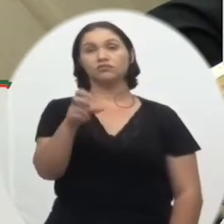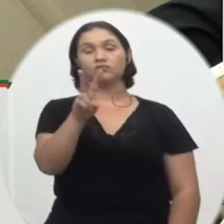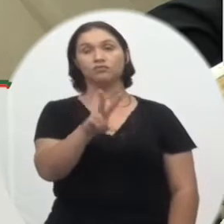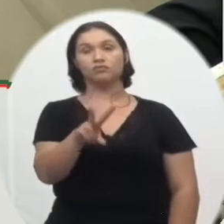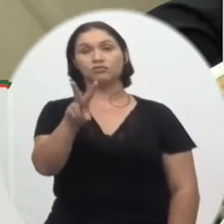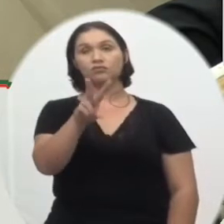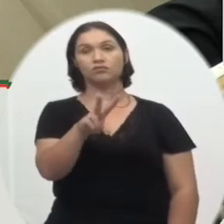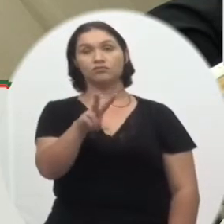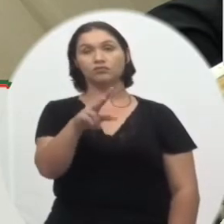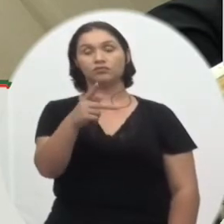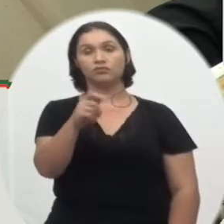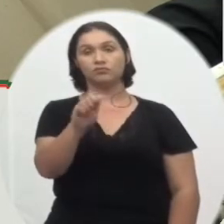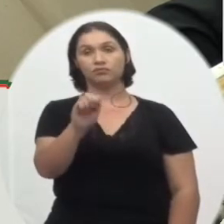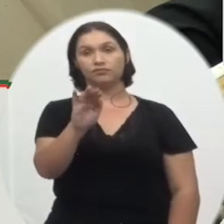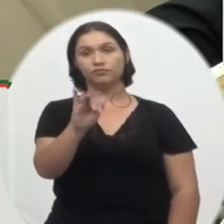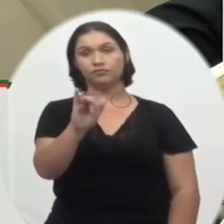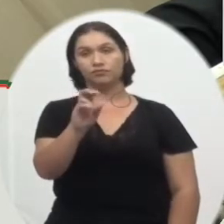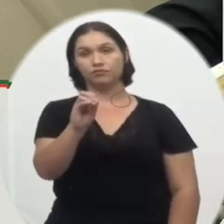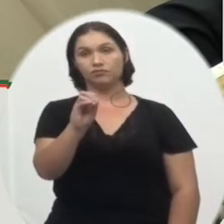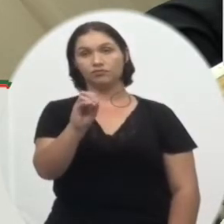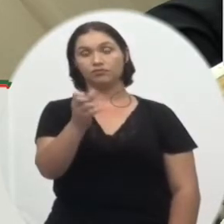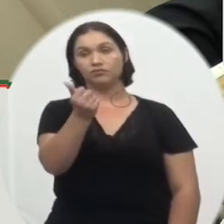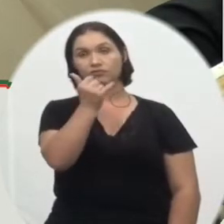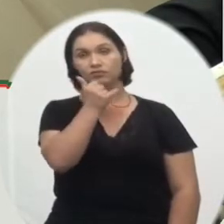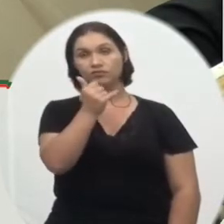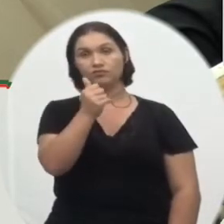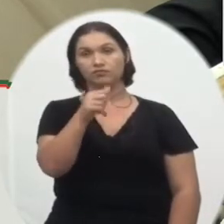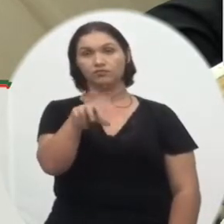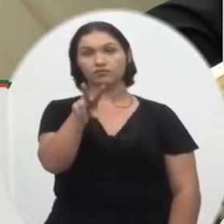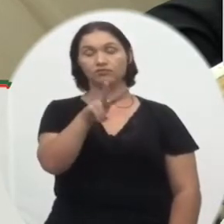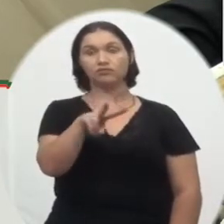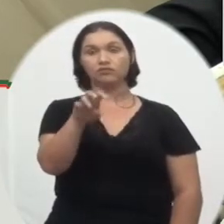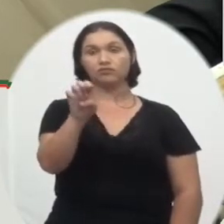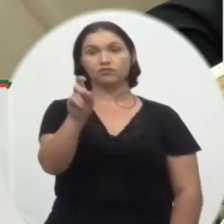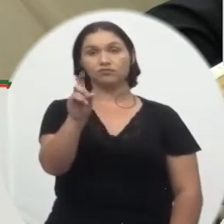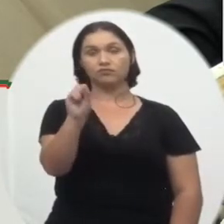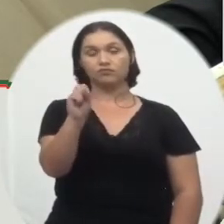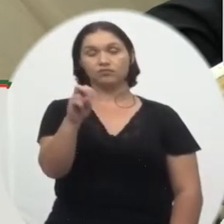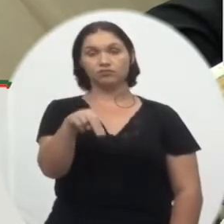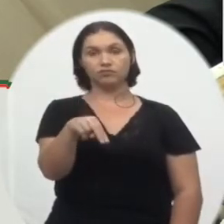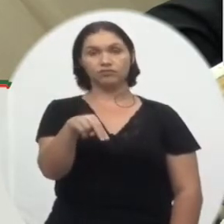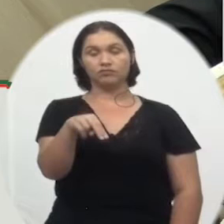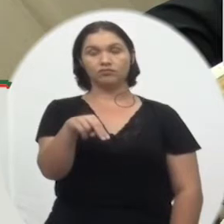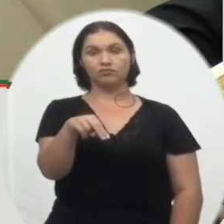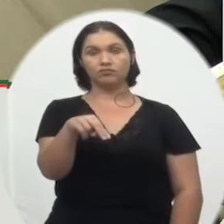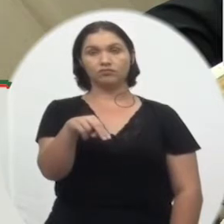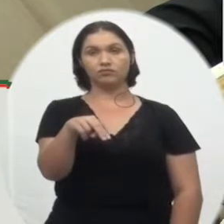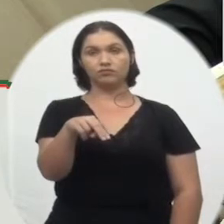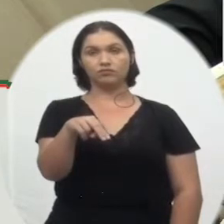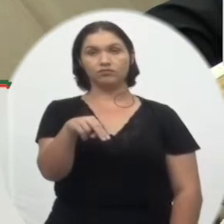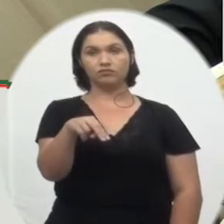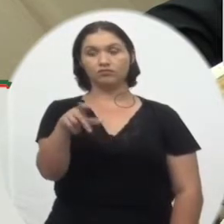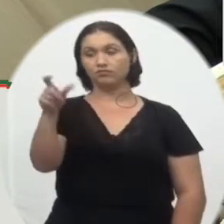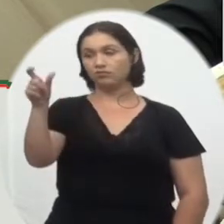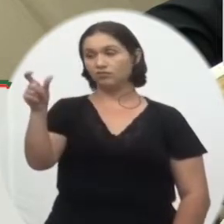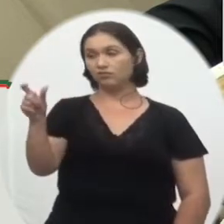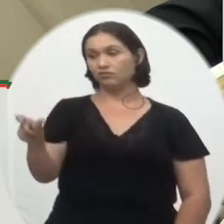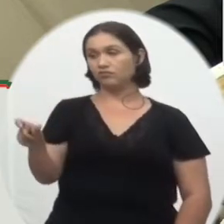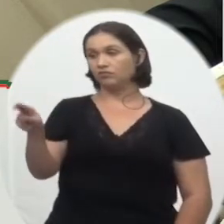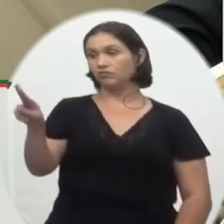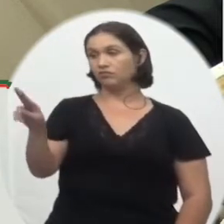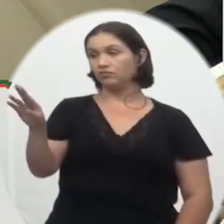296/2019, de autoria do vereador Paiol, desculpa, do vereador Edson Aurélio. Assunto: envio de expediente à